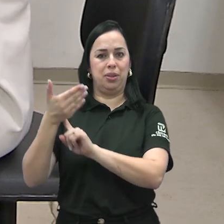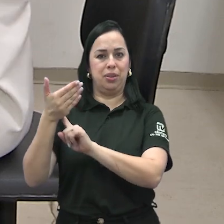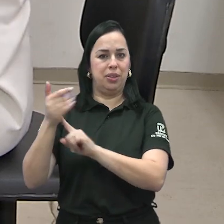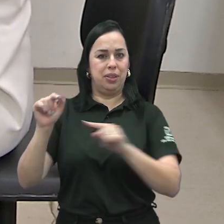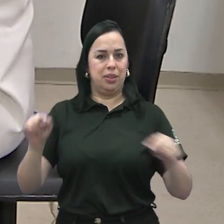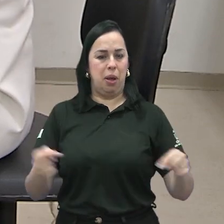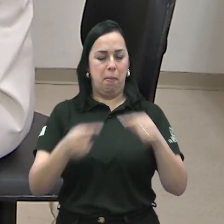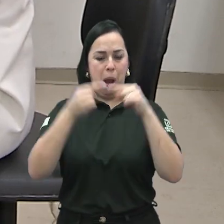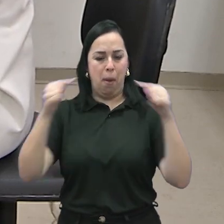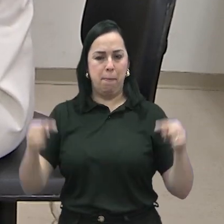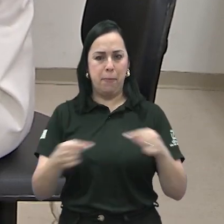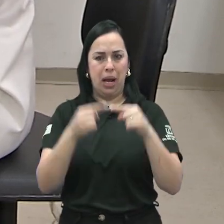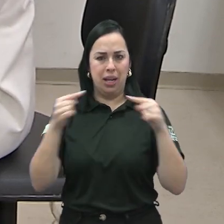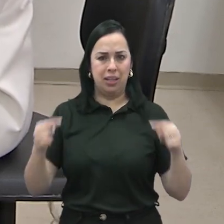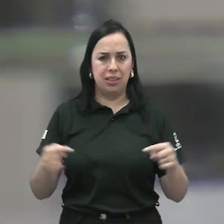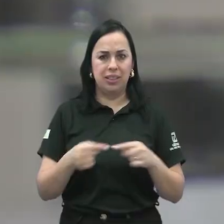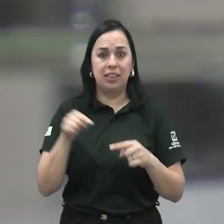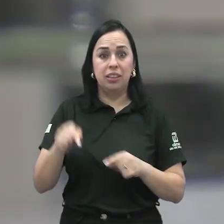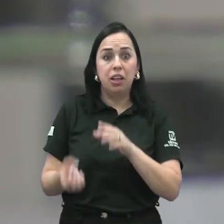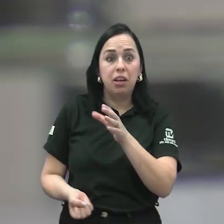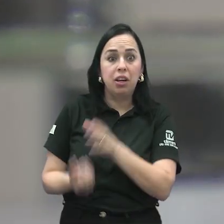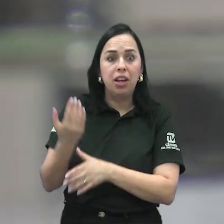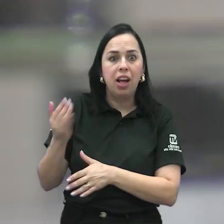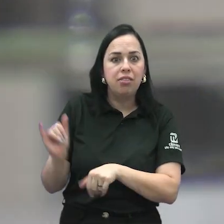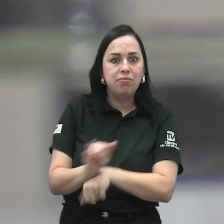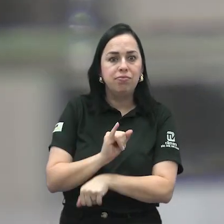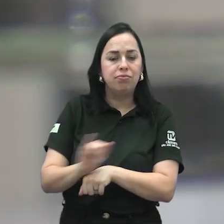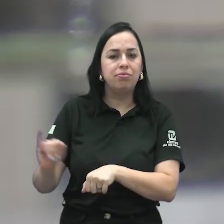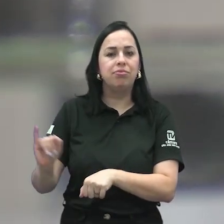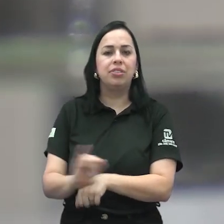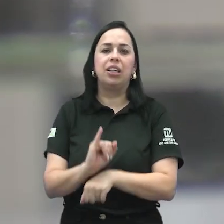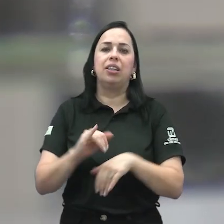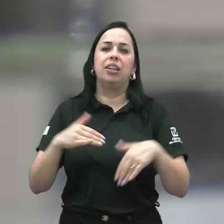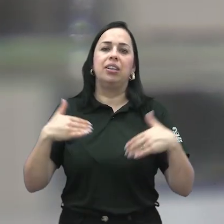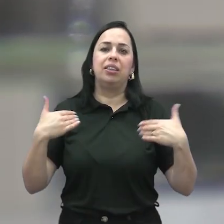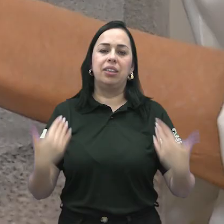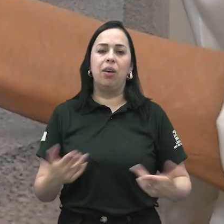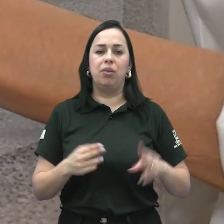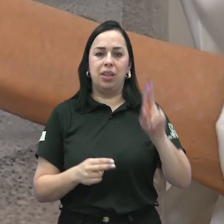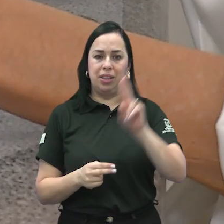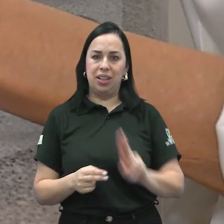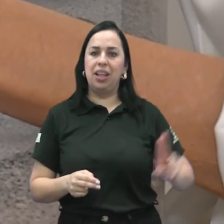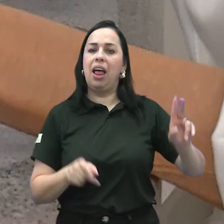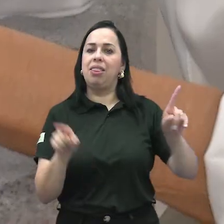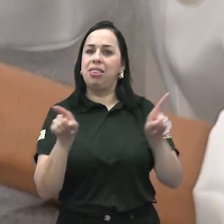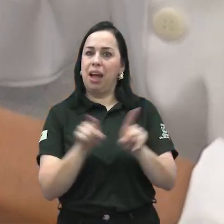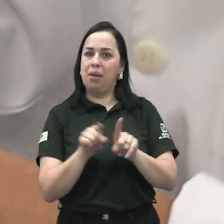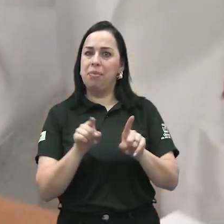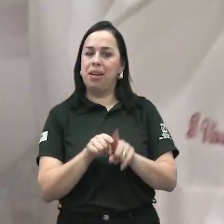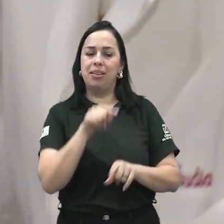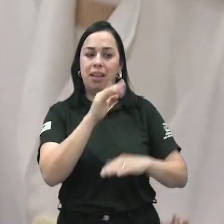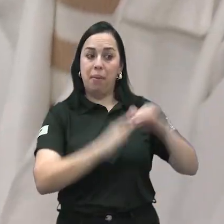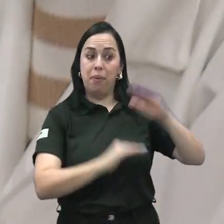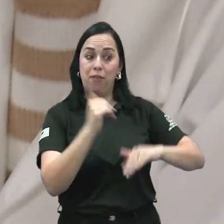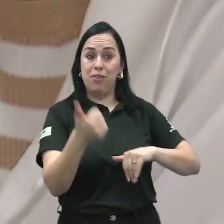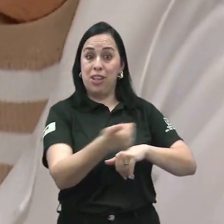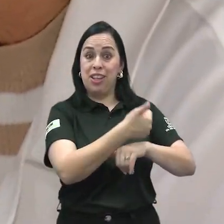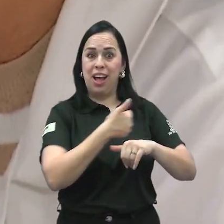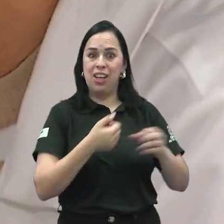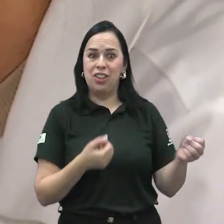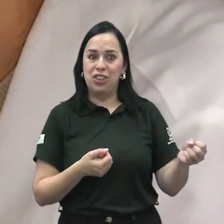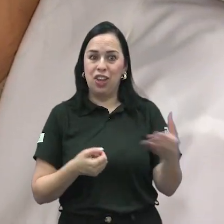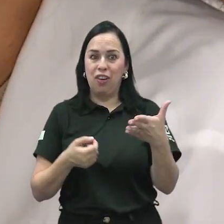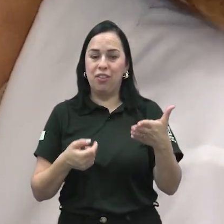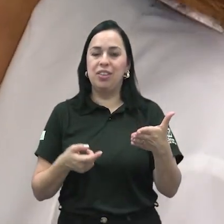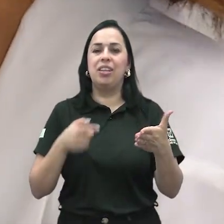trabalhos realizados pelas empresas que desenvolvem inovações. Além disso, a universidade também forma novos